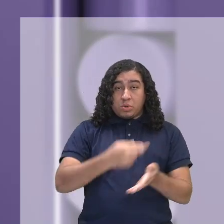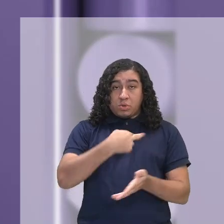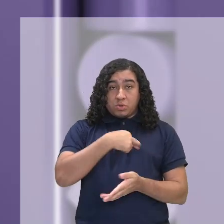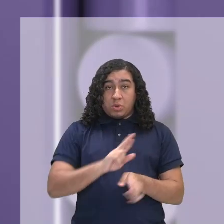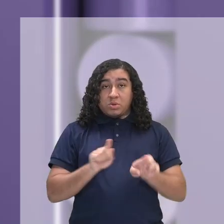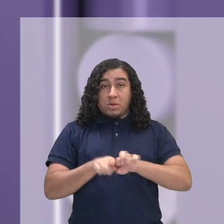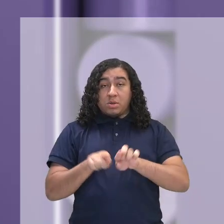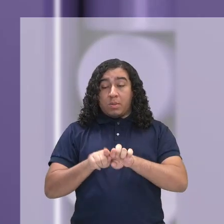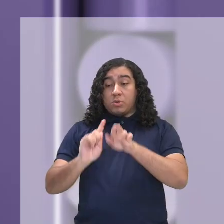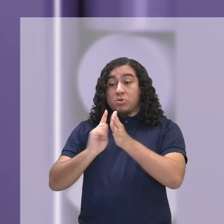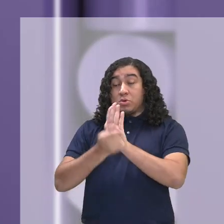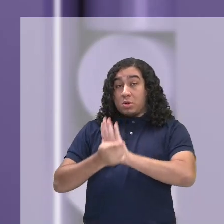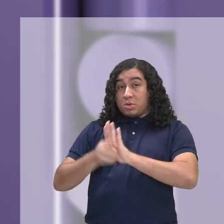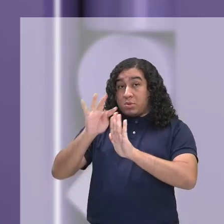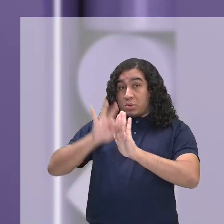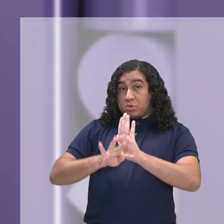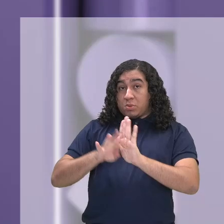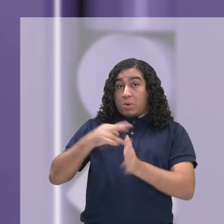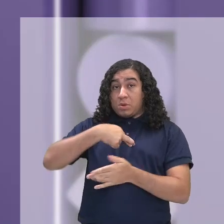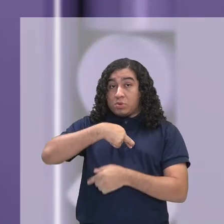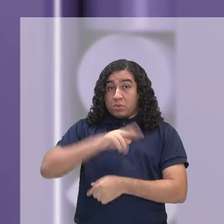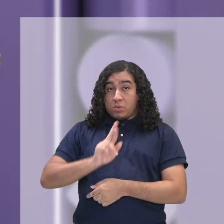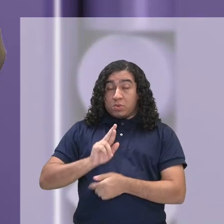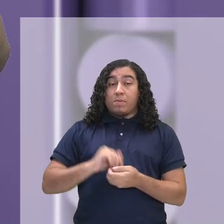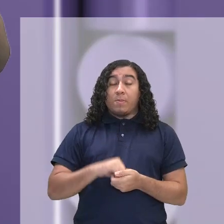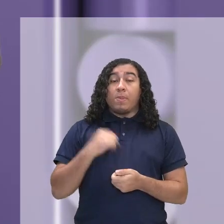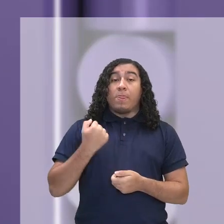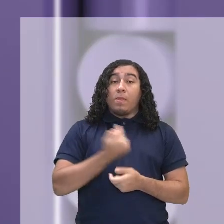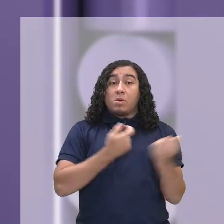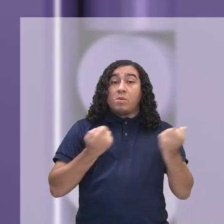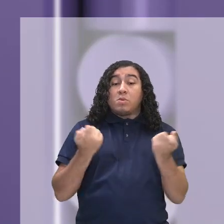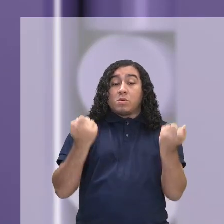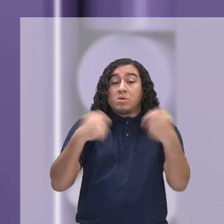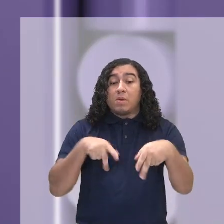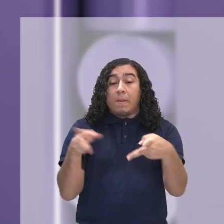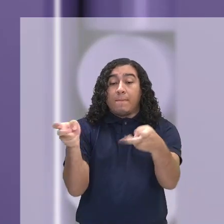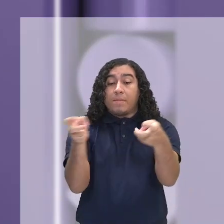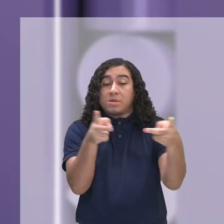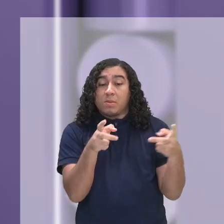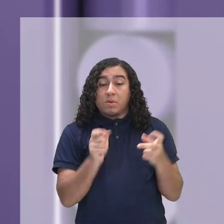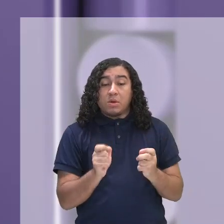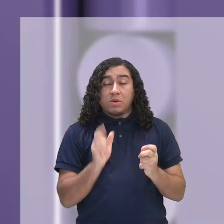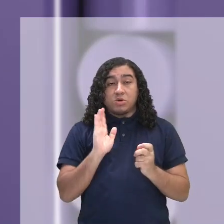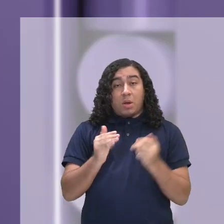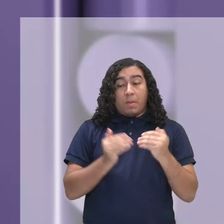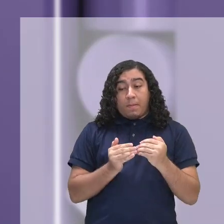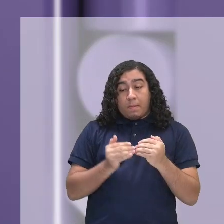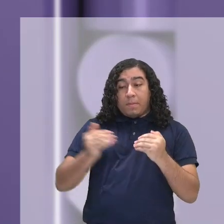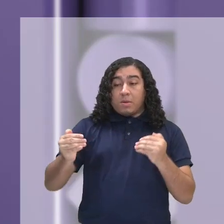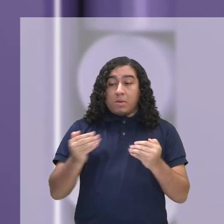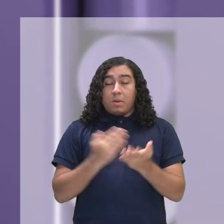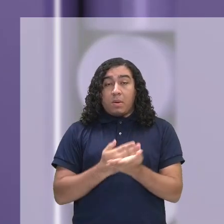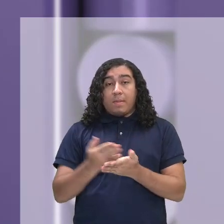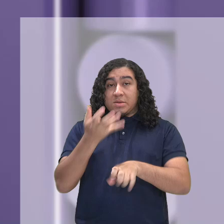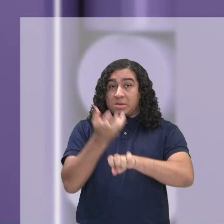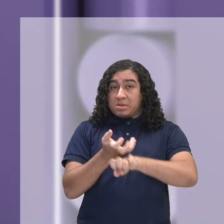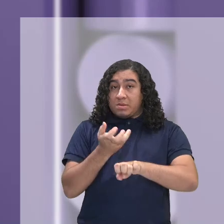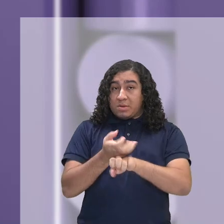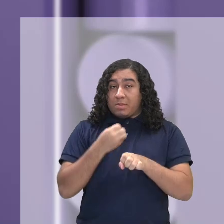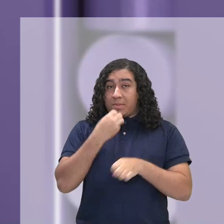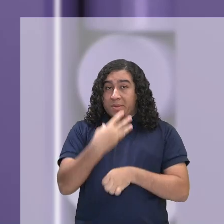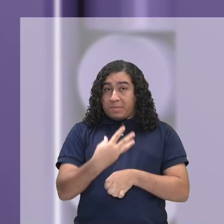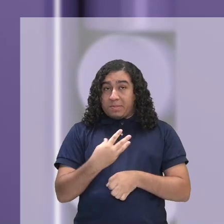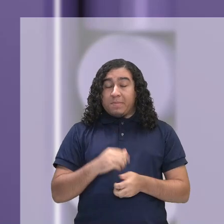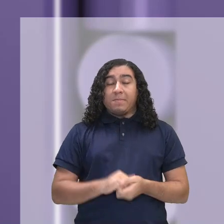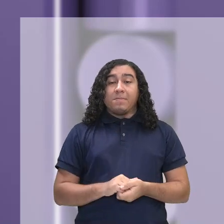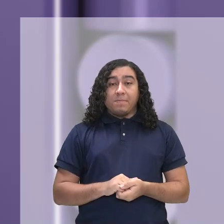livros religiosos, né, para que a gente possa já ter esses primeiros passos nas aulas de ensino religioso.